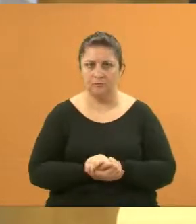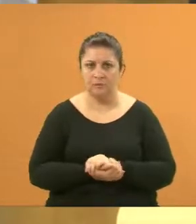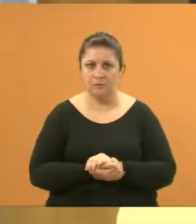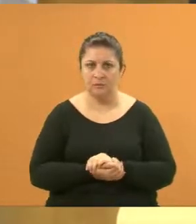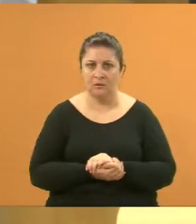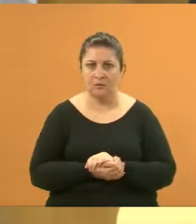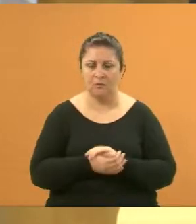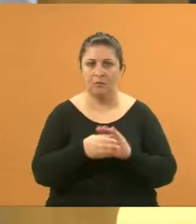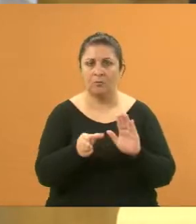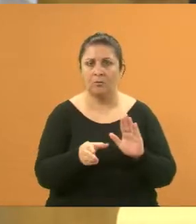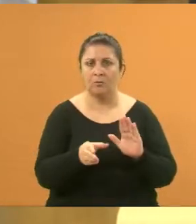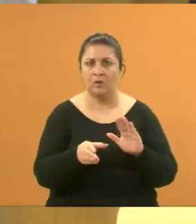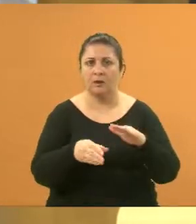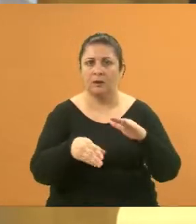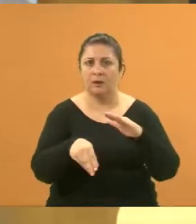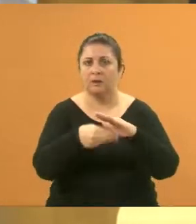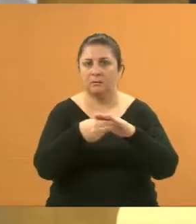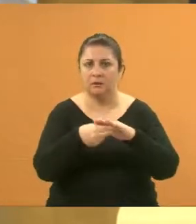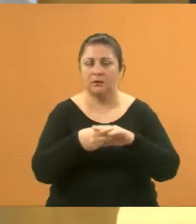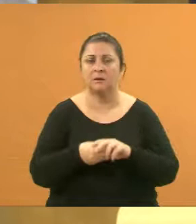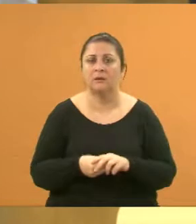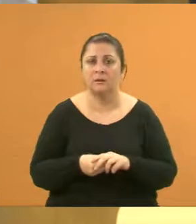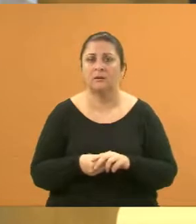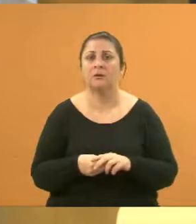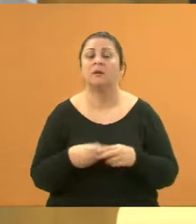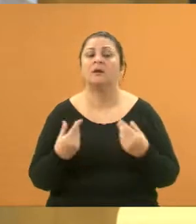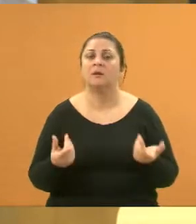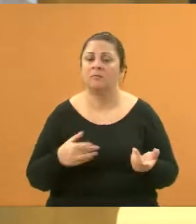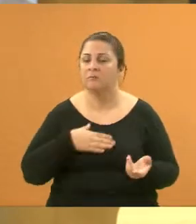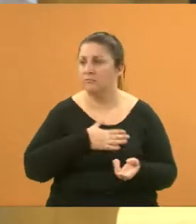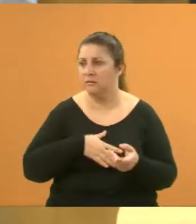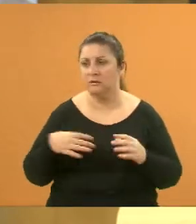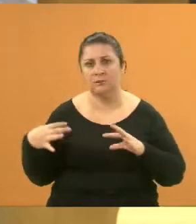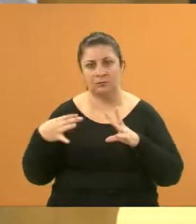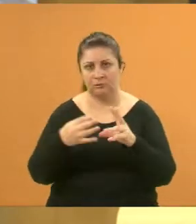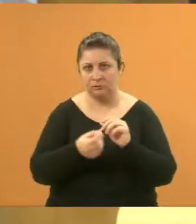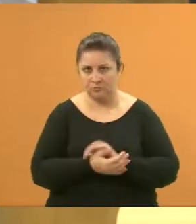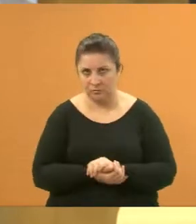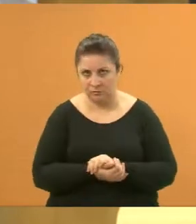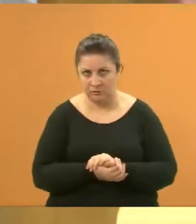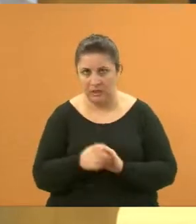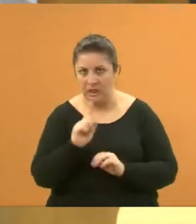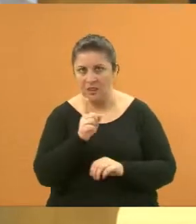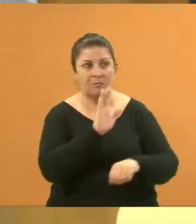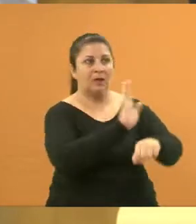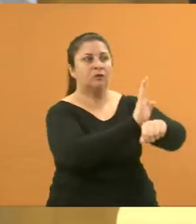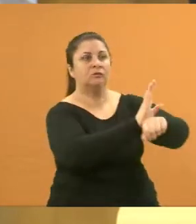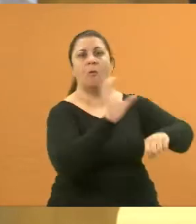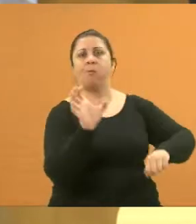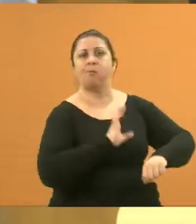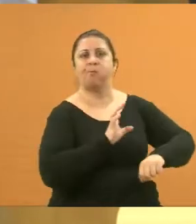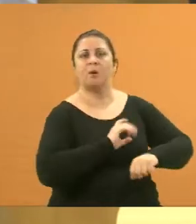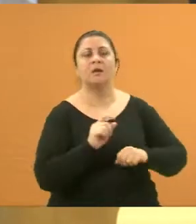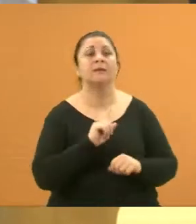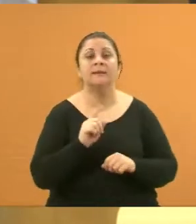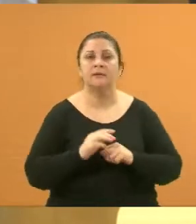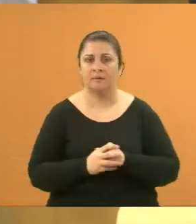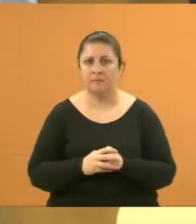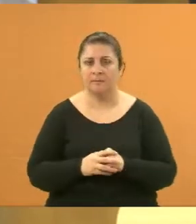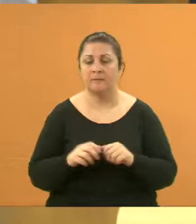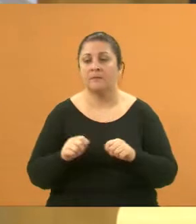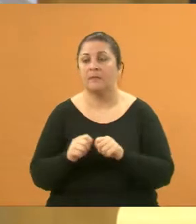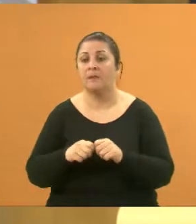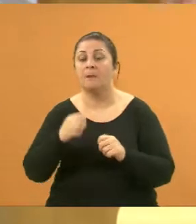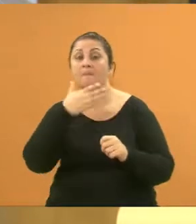uma emenda que com certeza vai ser do agrado de todos. Não para beneficiar os ricos, mas sim para melhorar e